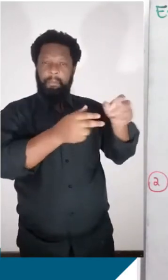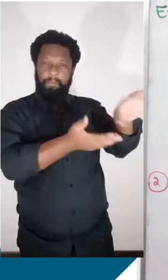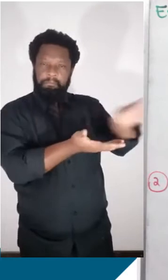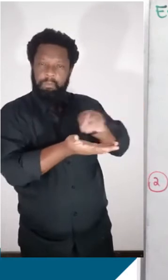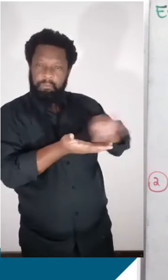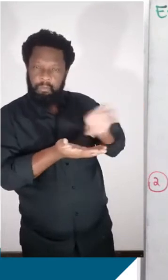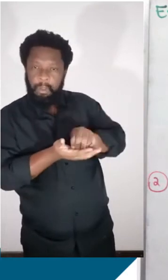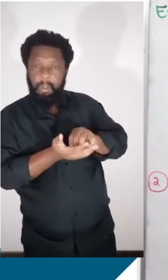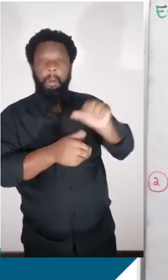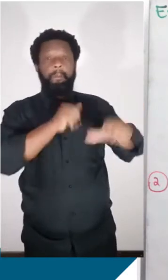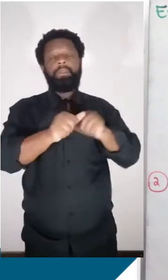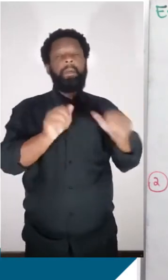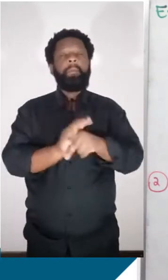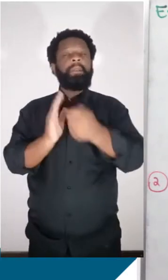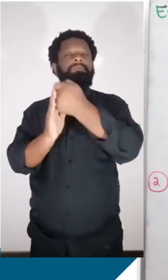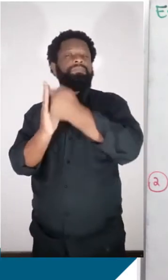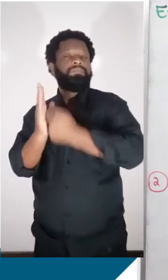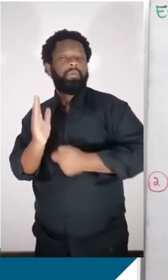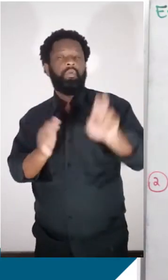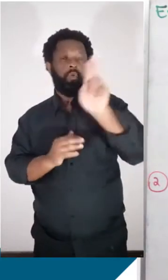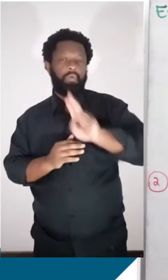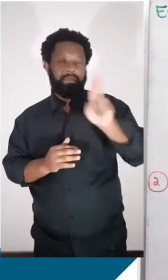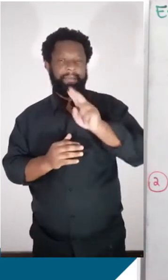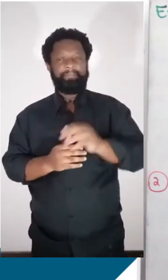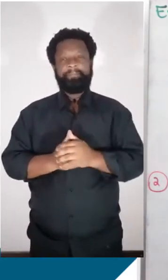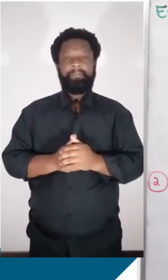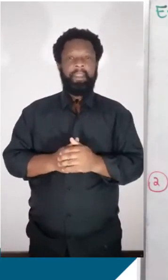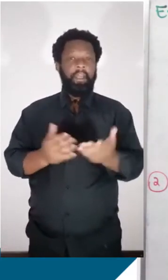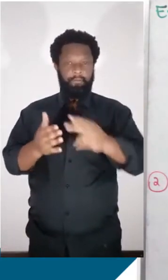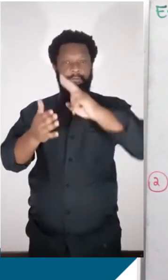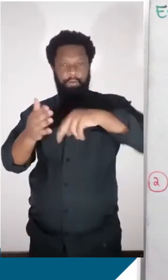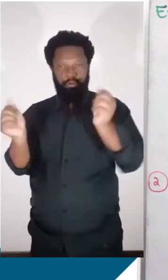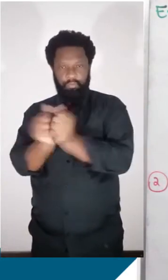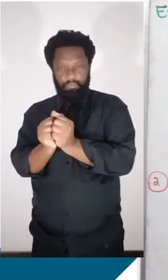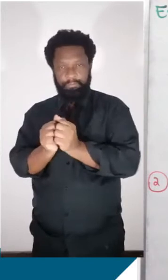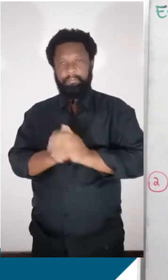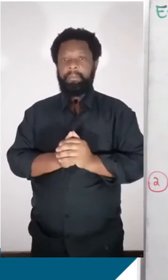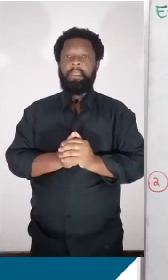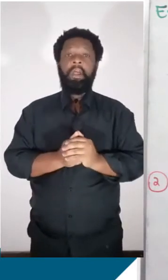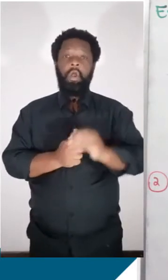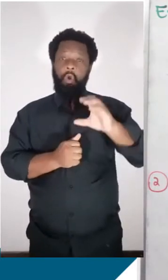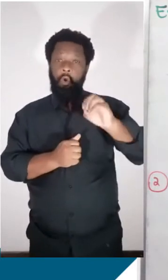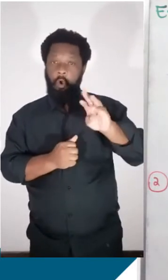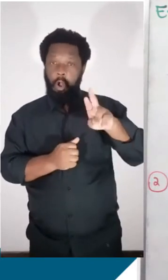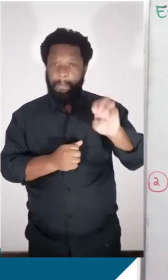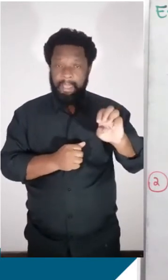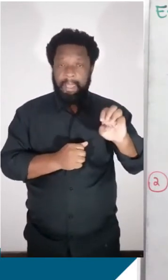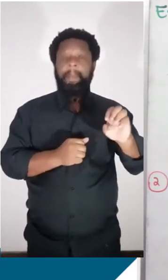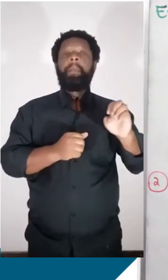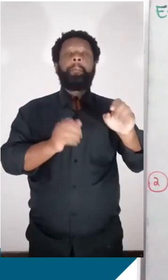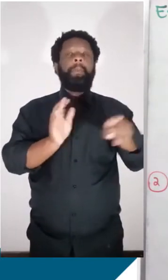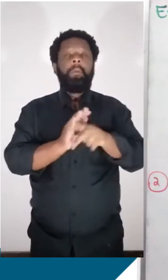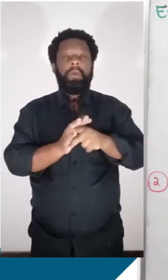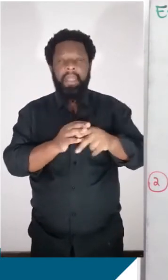só adaptei para virar uma questão discursiva para a gente usar aqui como exemplo. Tá, vou ler com vocês. O cobre metálico é obtido a partir